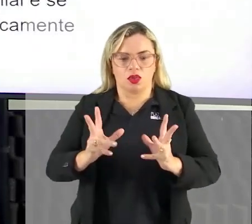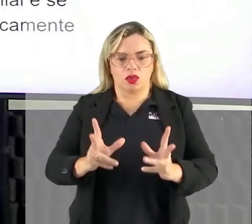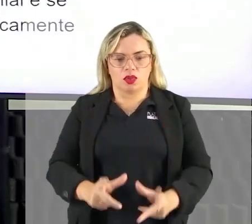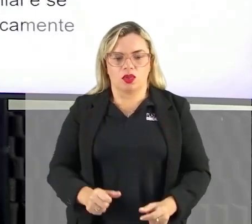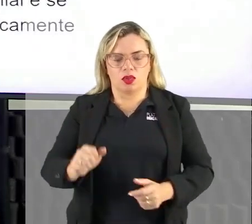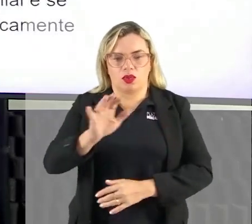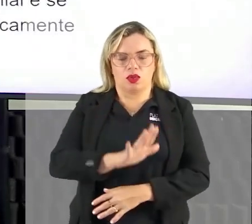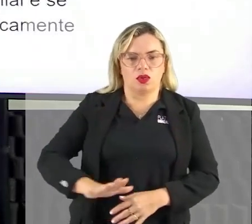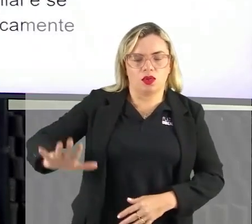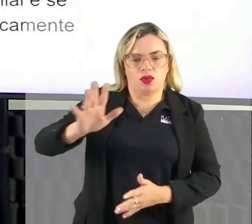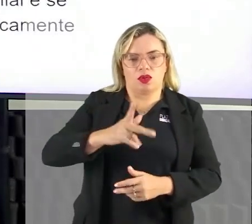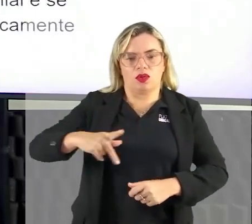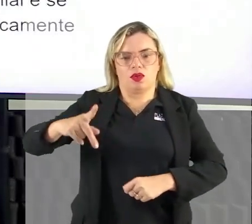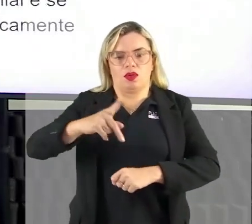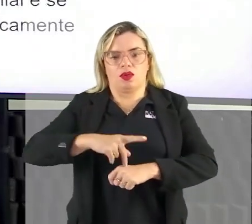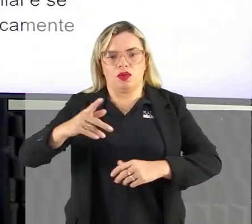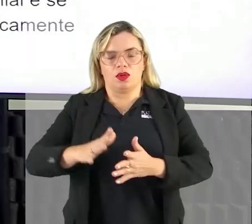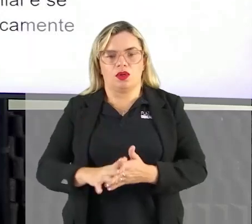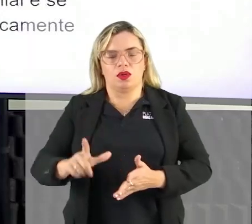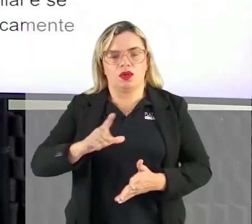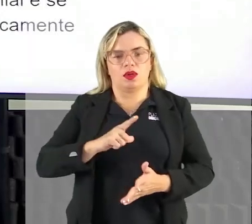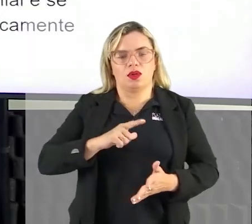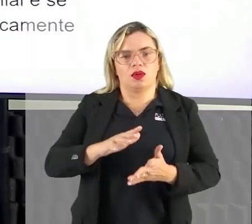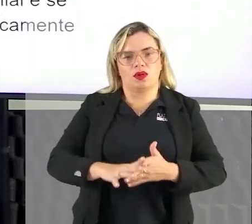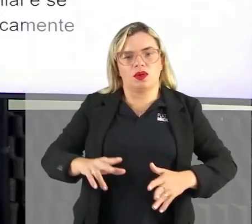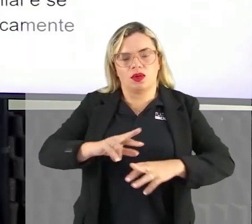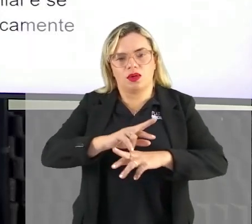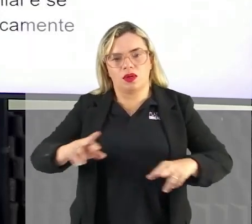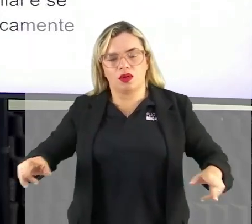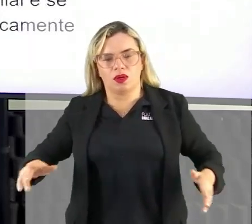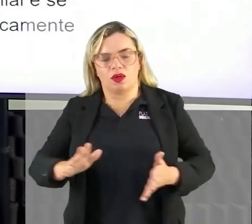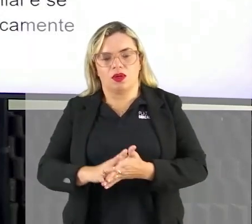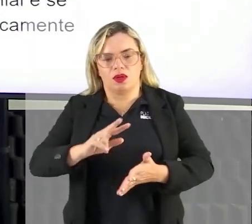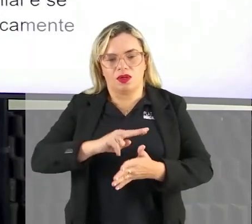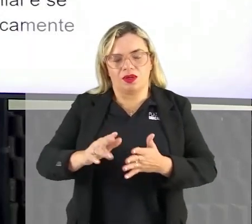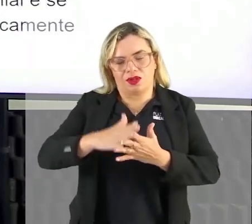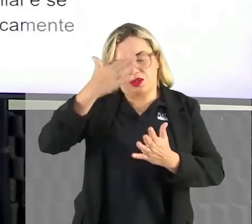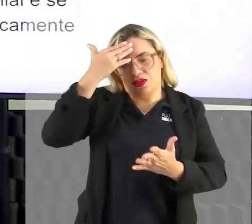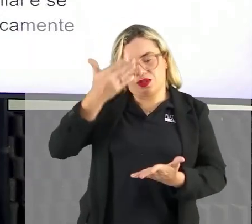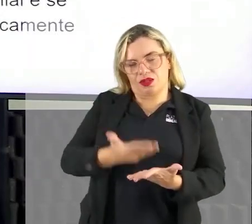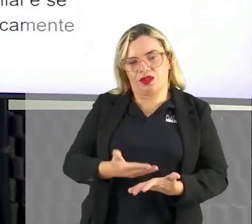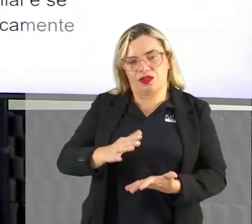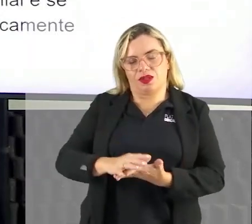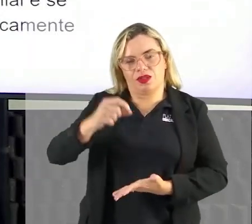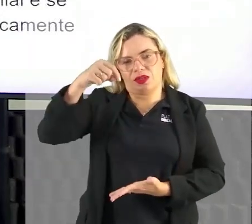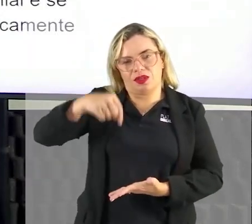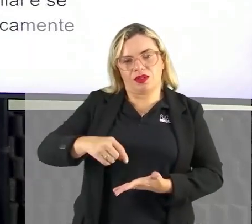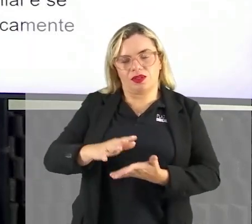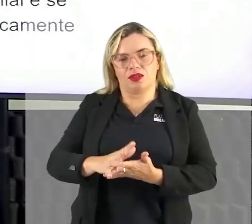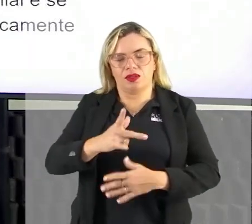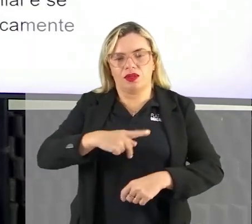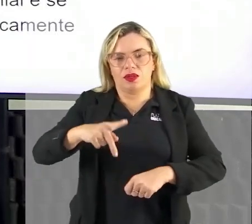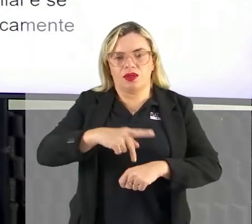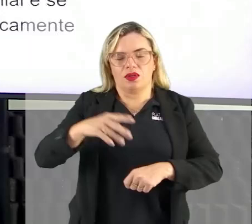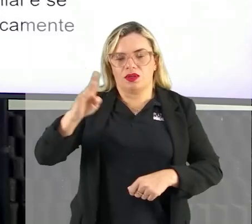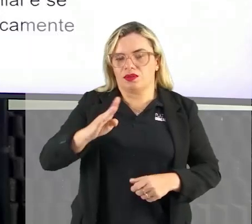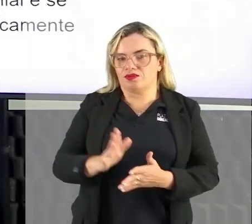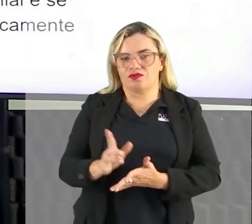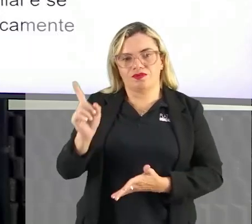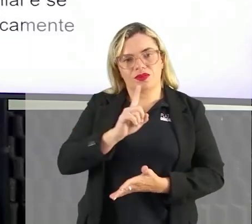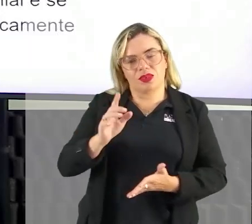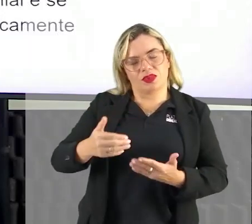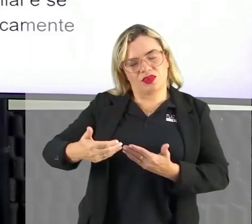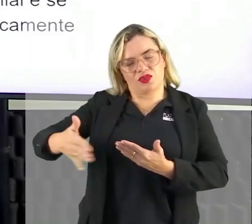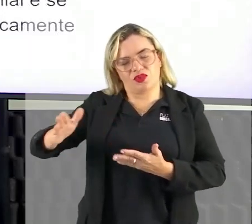até acredita que é nativa, mas não, né? São espécies exóticas, são espécies que vieram de outro